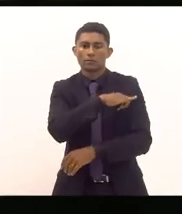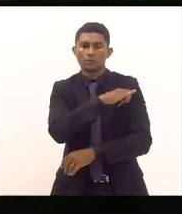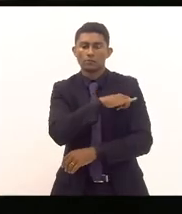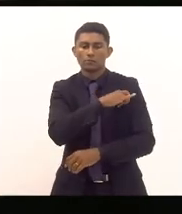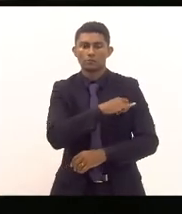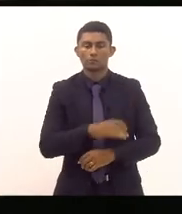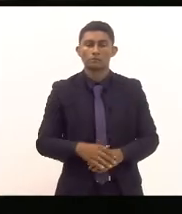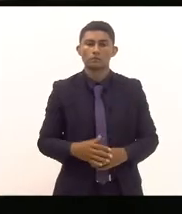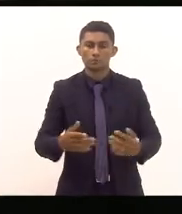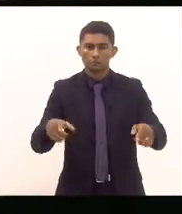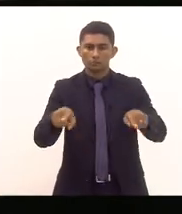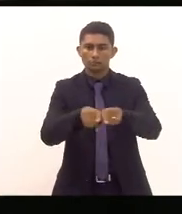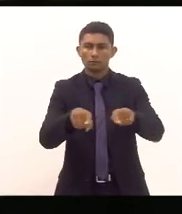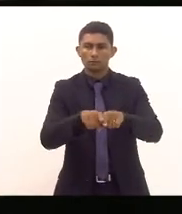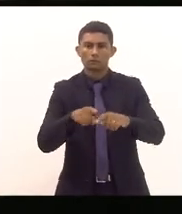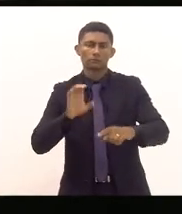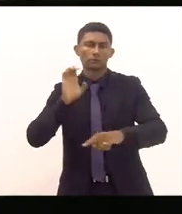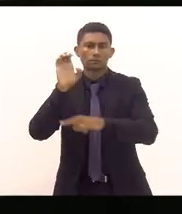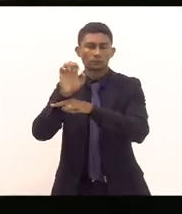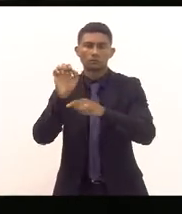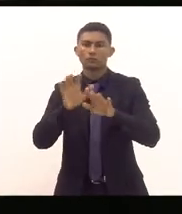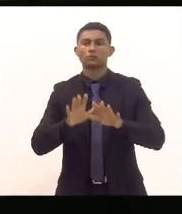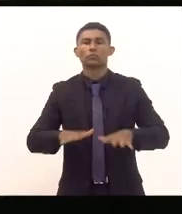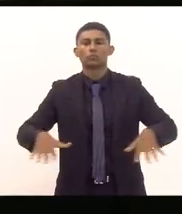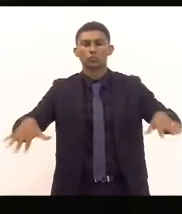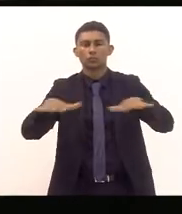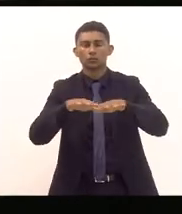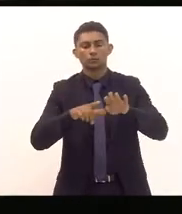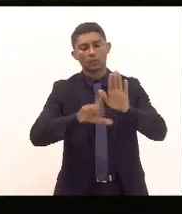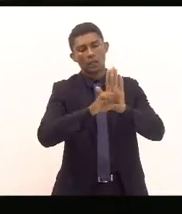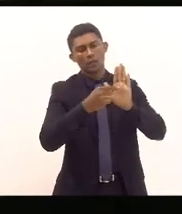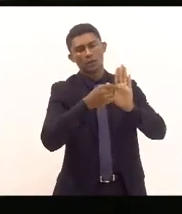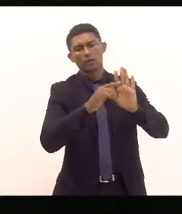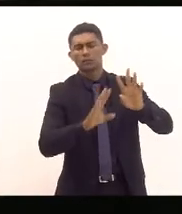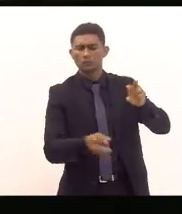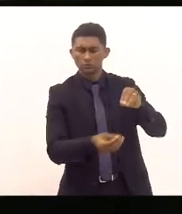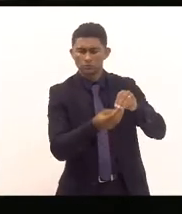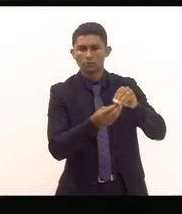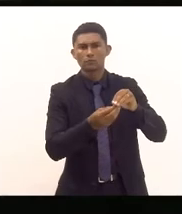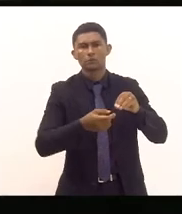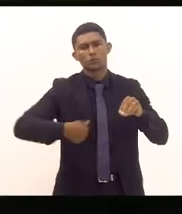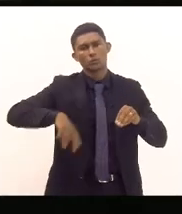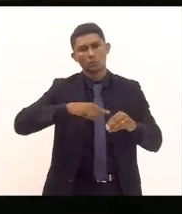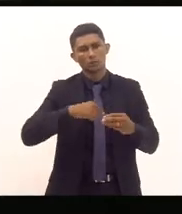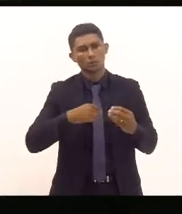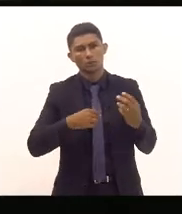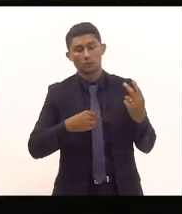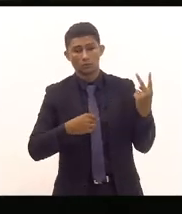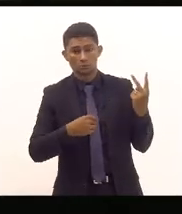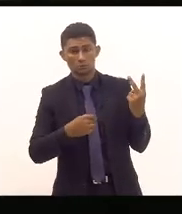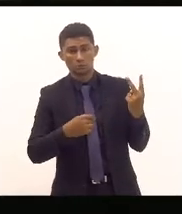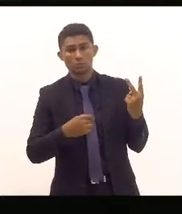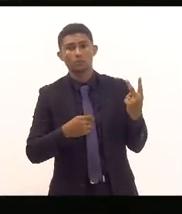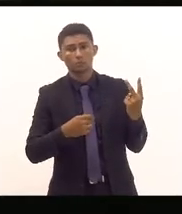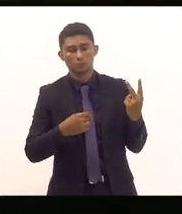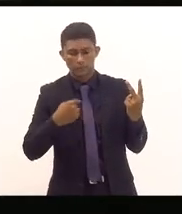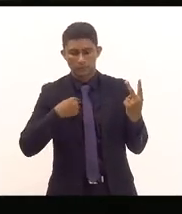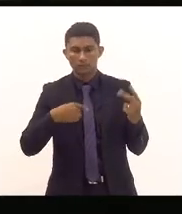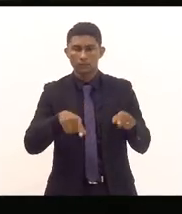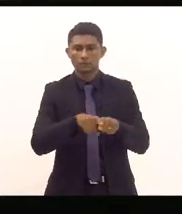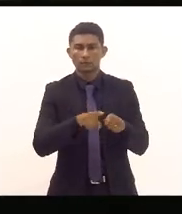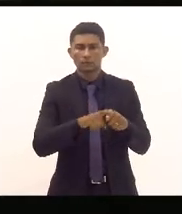metropolitana na no estado como todo apagado na legislação enxuta que foi analisar cidadão não só pelo meu pelo meu